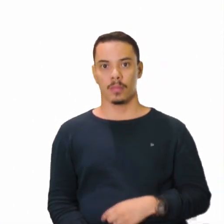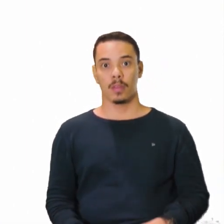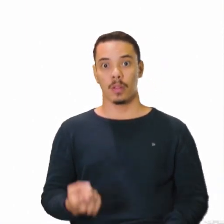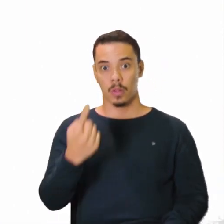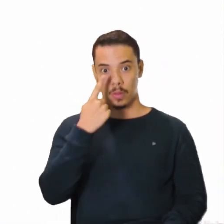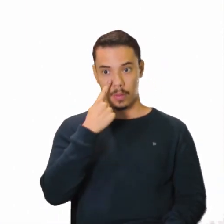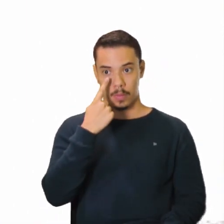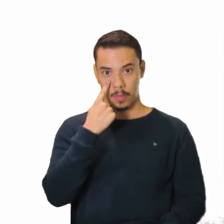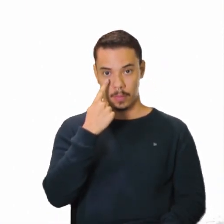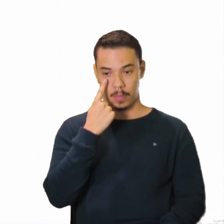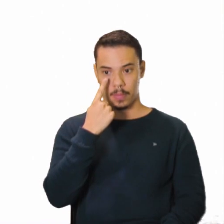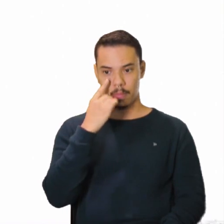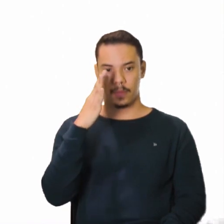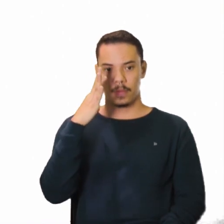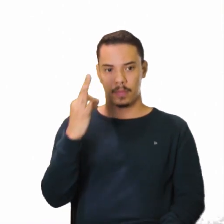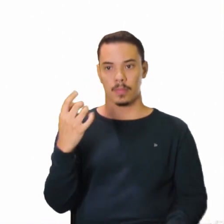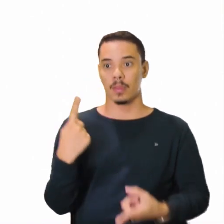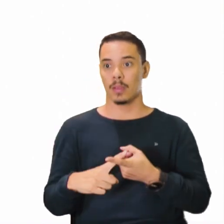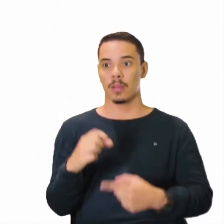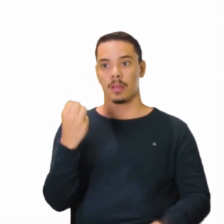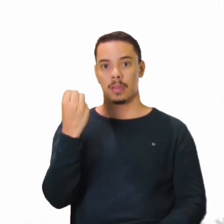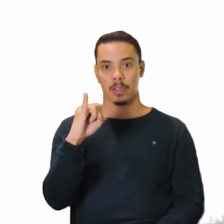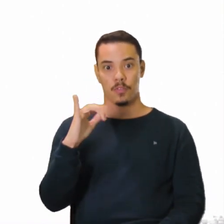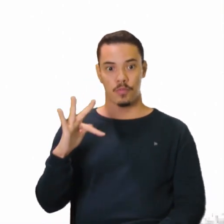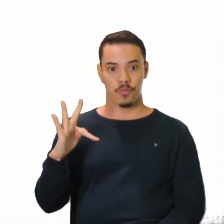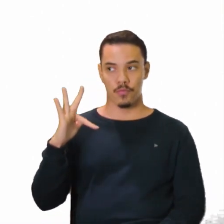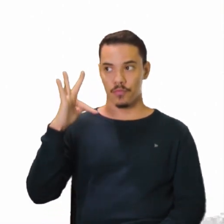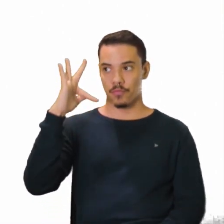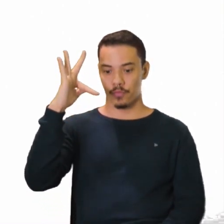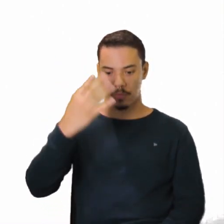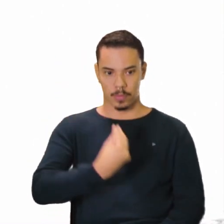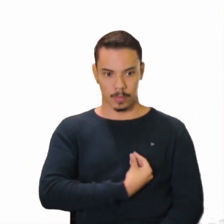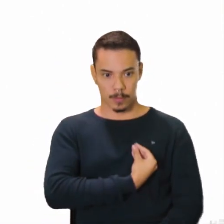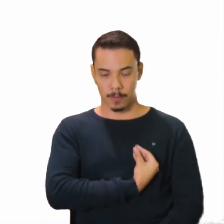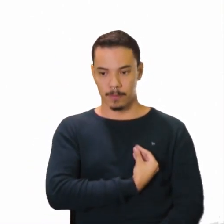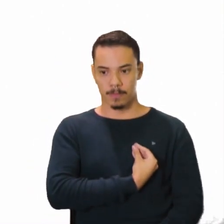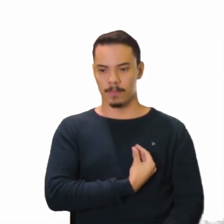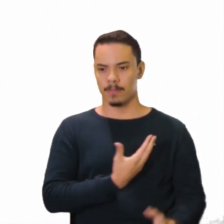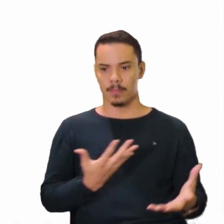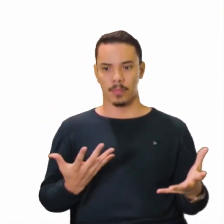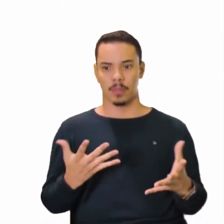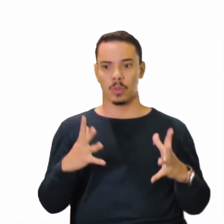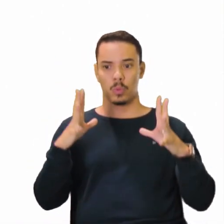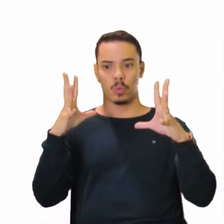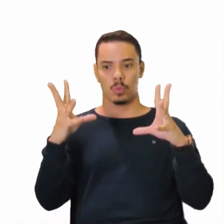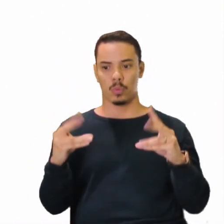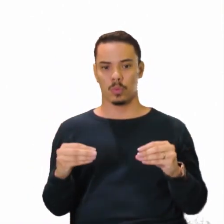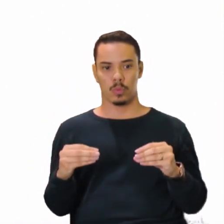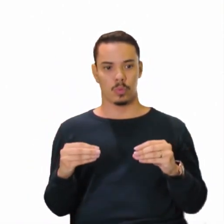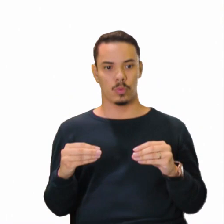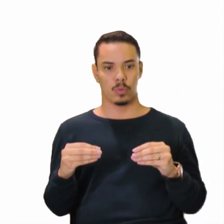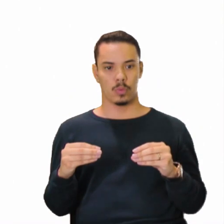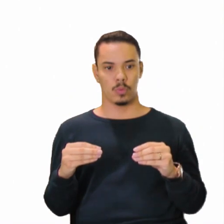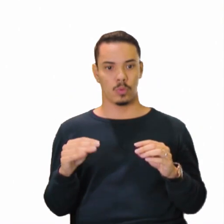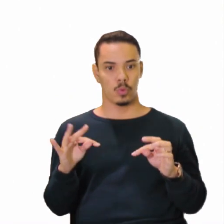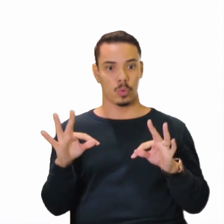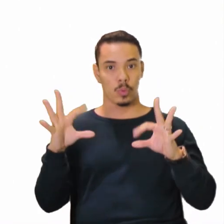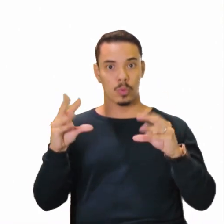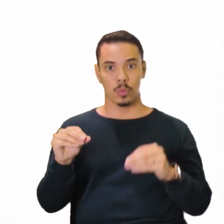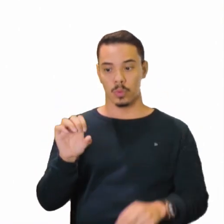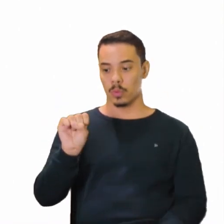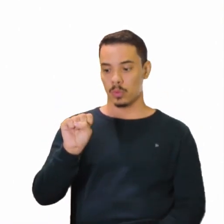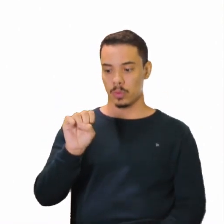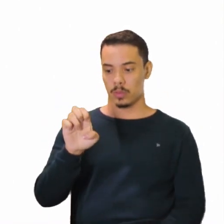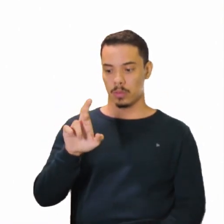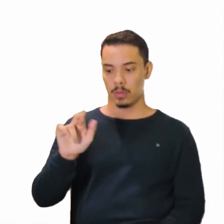atenção. Porque se é futuro do presente, tudo serão, tudo será ou